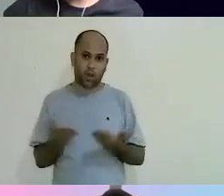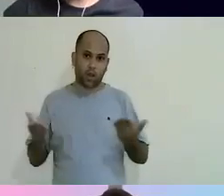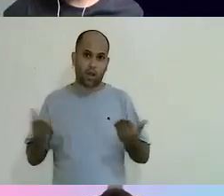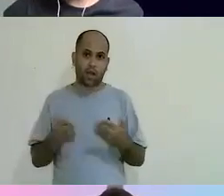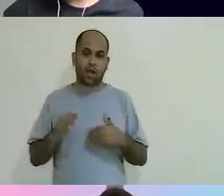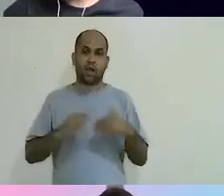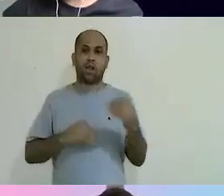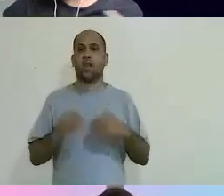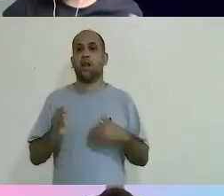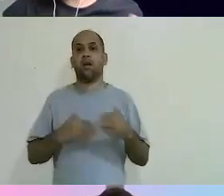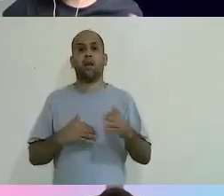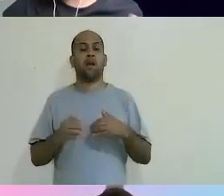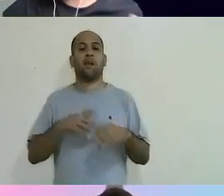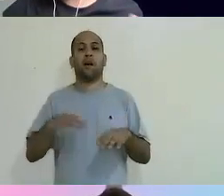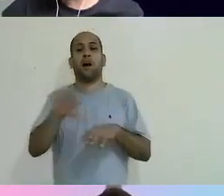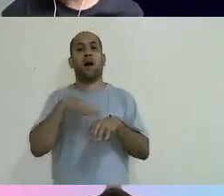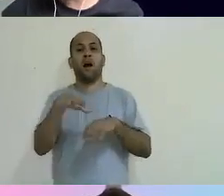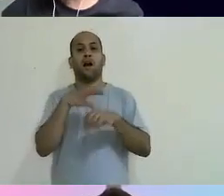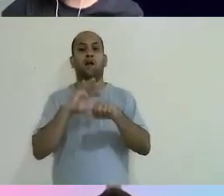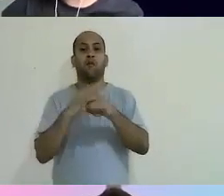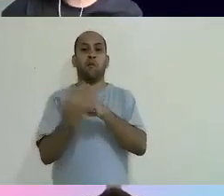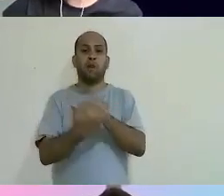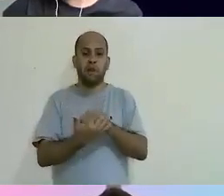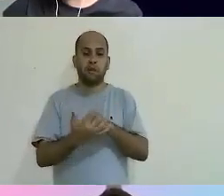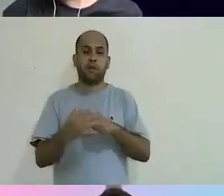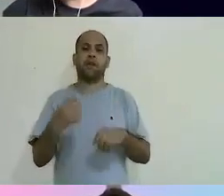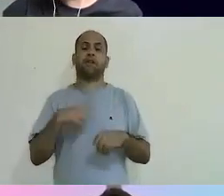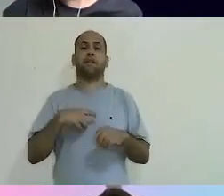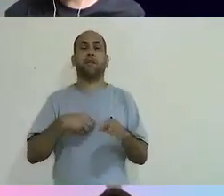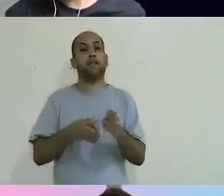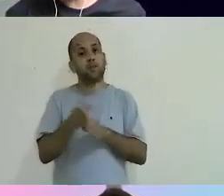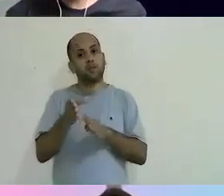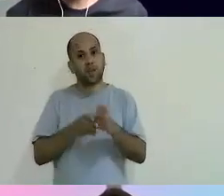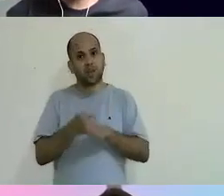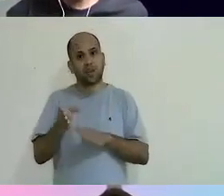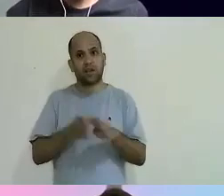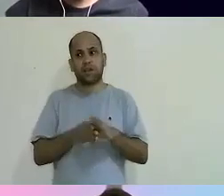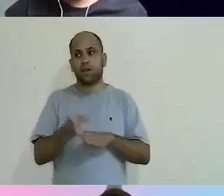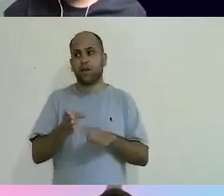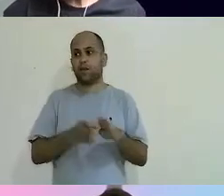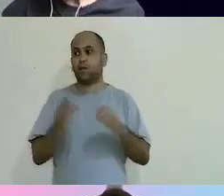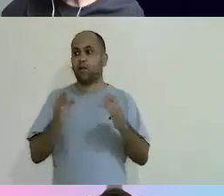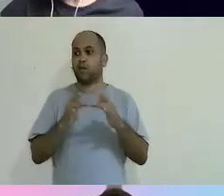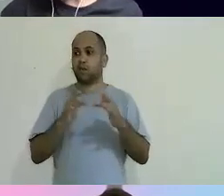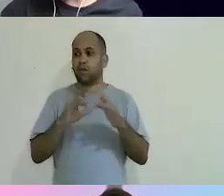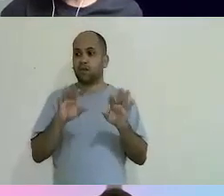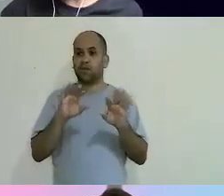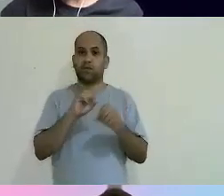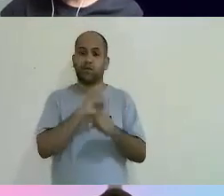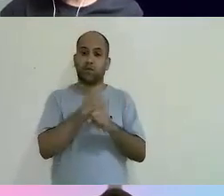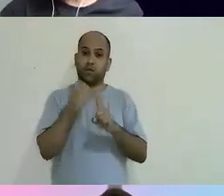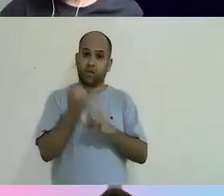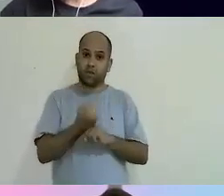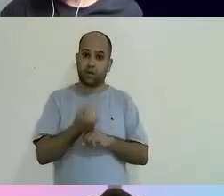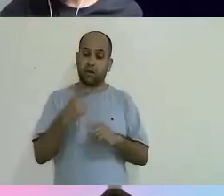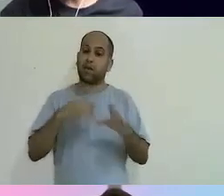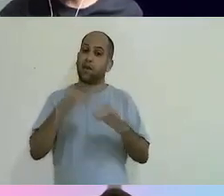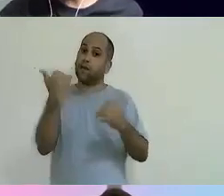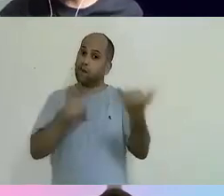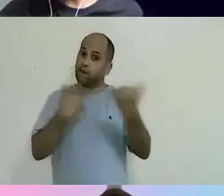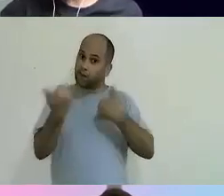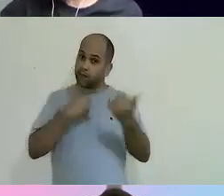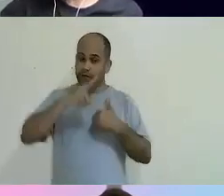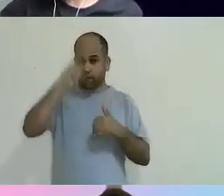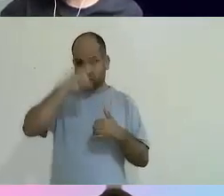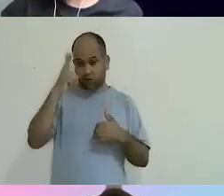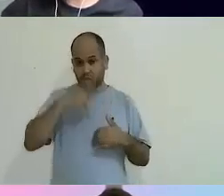num ambiente de pandemia, de ter as nossas limitações aí de deslocamento, de contato social, a gente tem muita informação. Eu acho que o